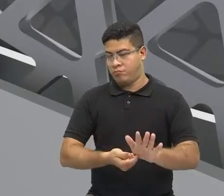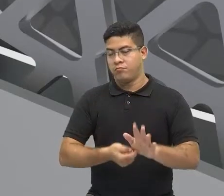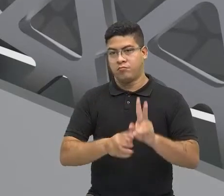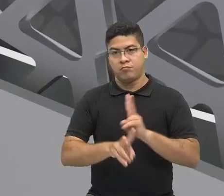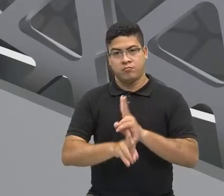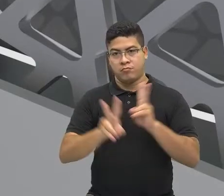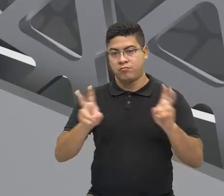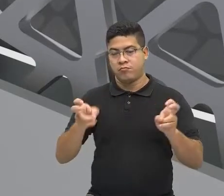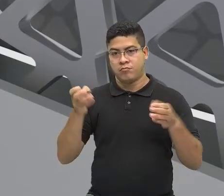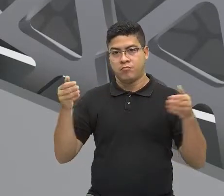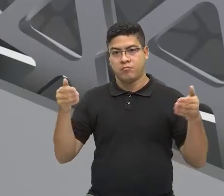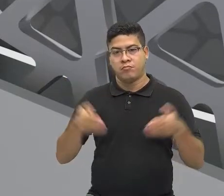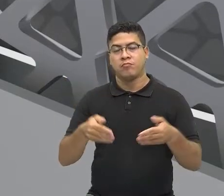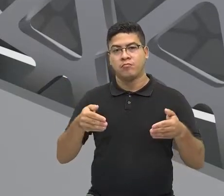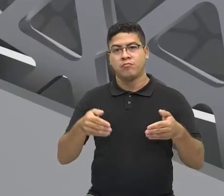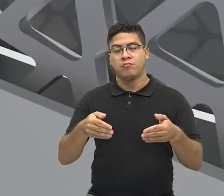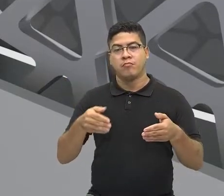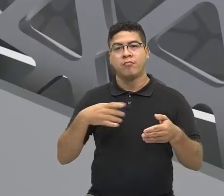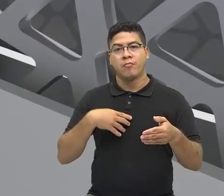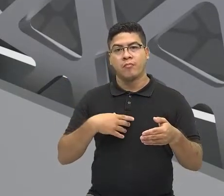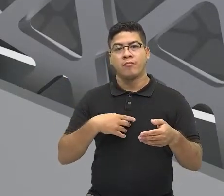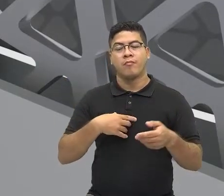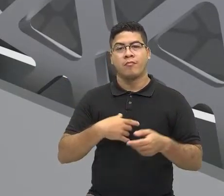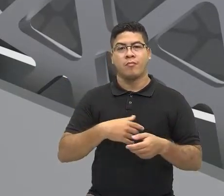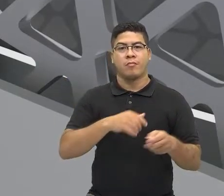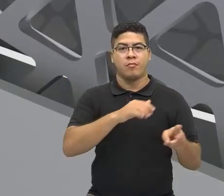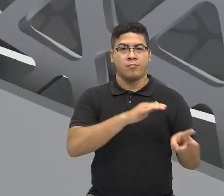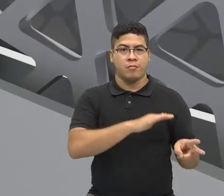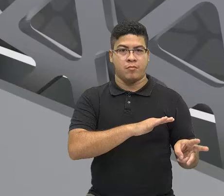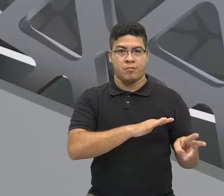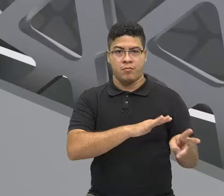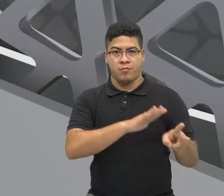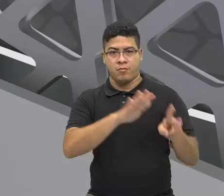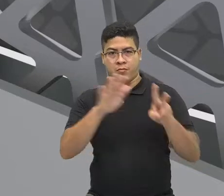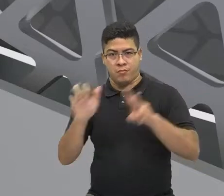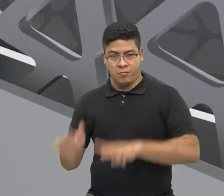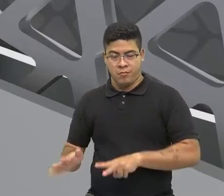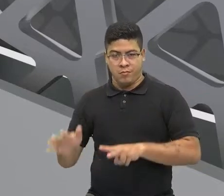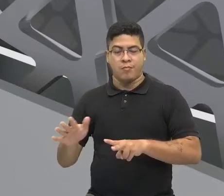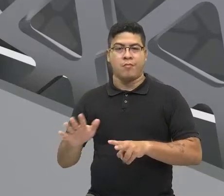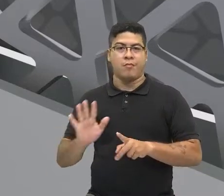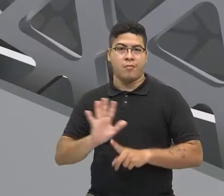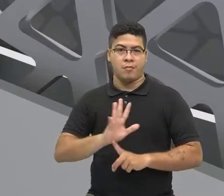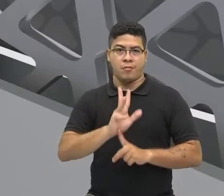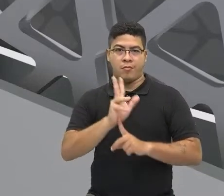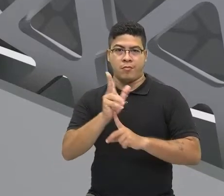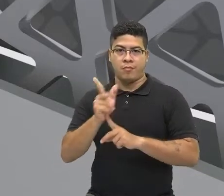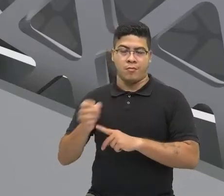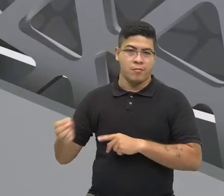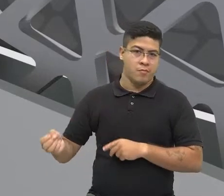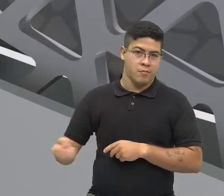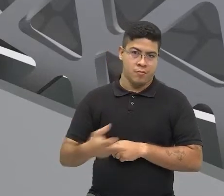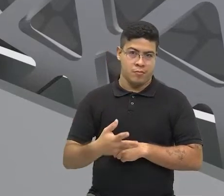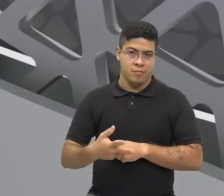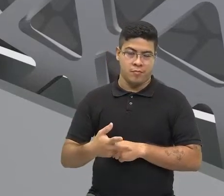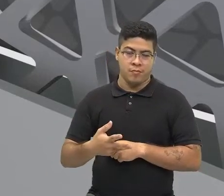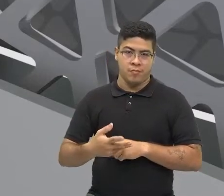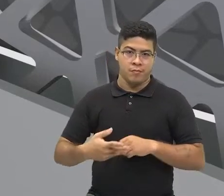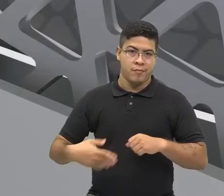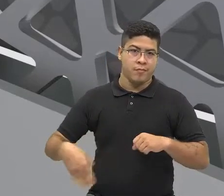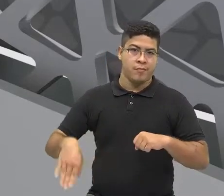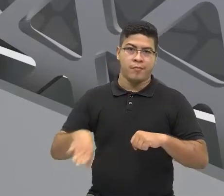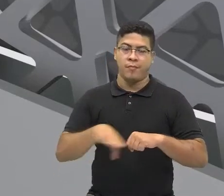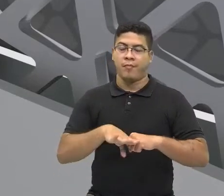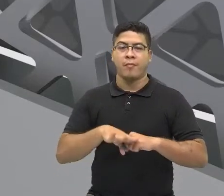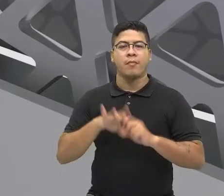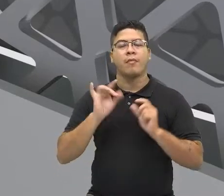faz parte da Semana da Arte Moderna. O que é que eles queriam com isso, Semana da Arte Moderna? O